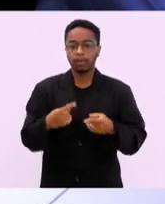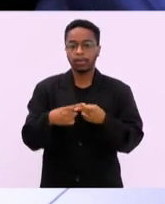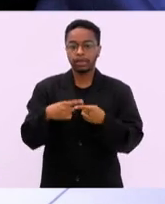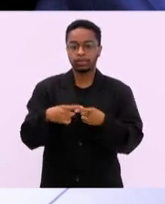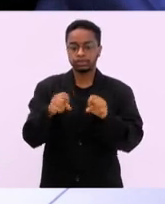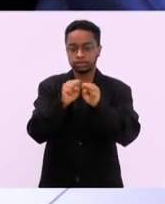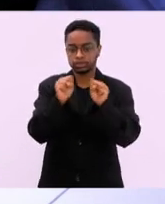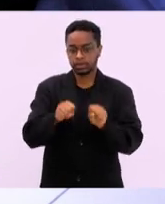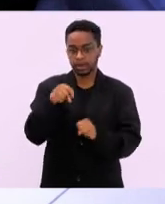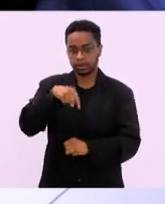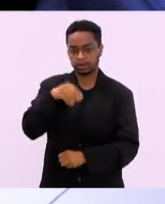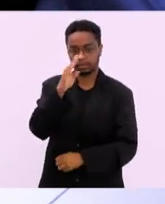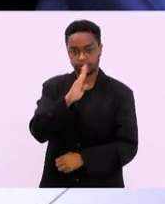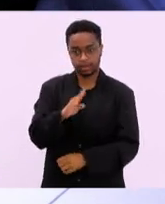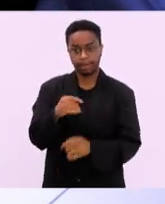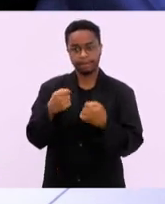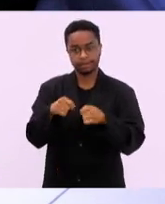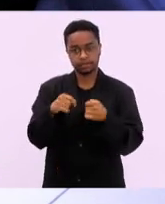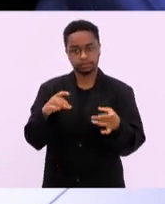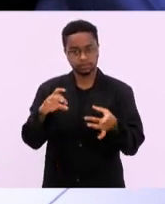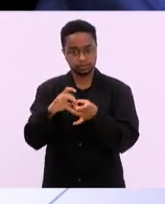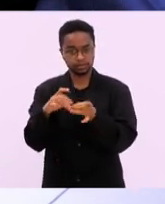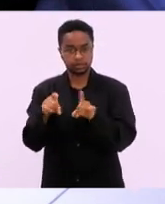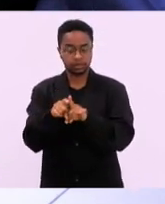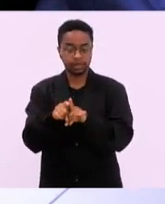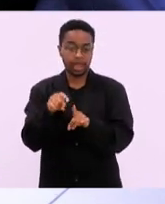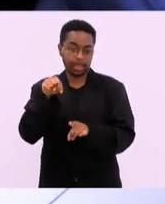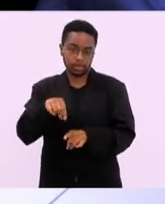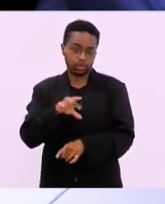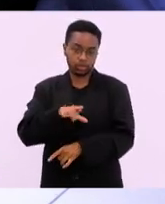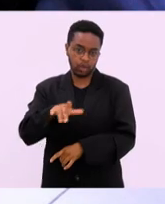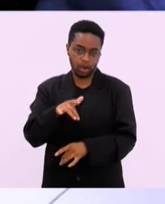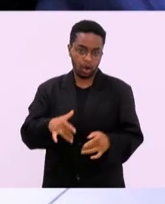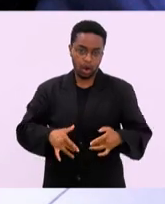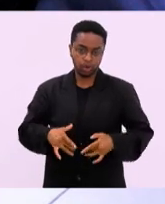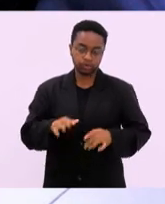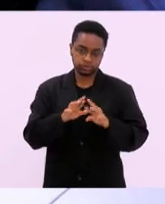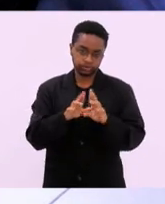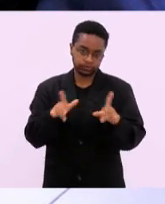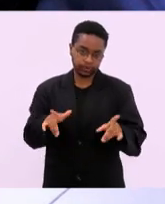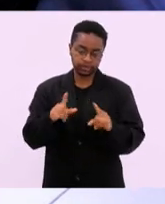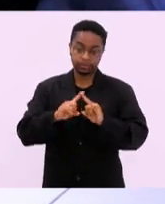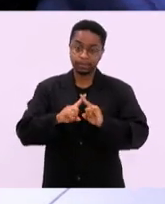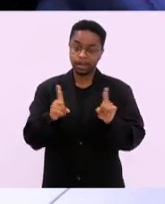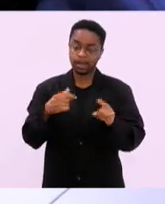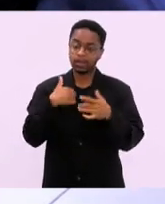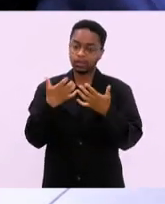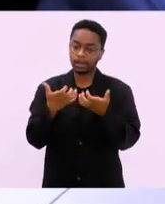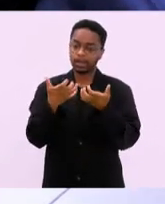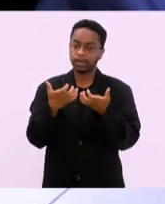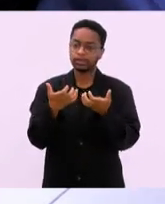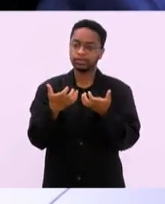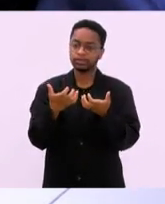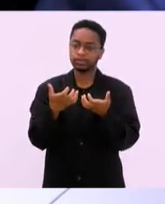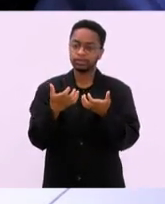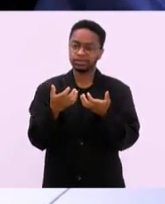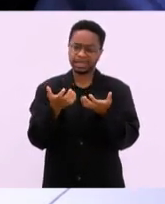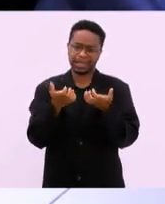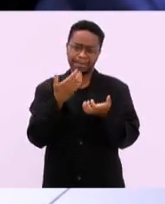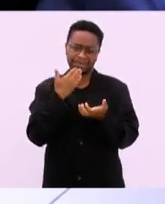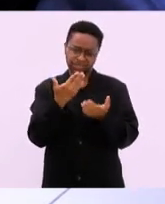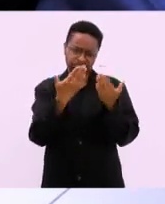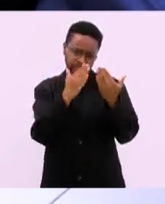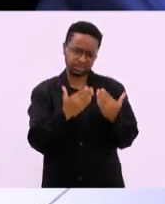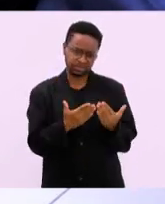privado de regulação de órgãos. Aqui não trata de órgão, trata de leite materno, né? É diferente, mas só queria... Só... Você não quer pedir vista, não? Então, de